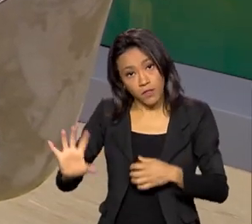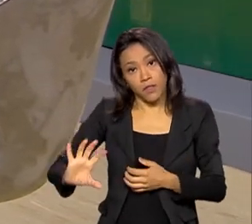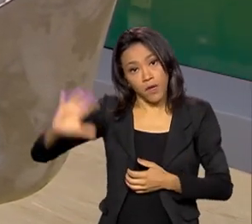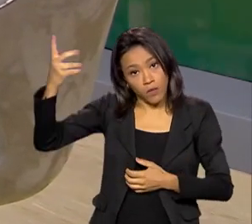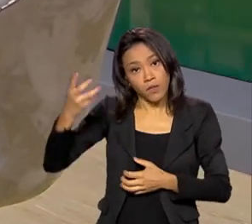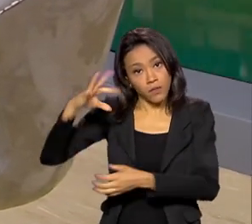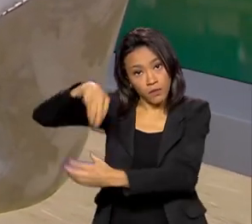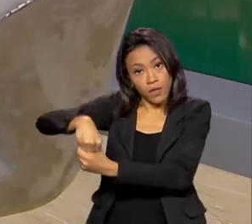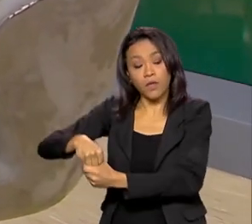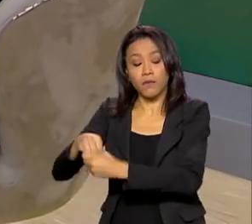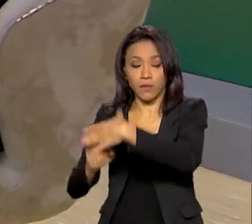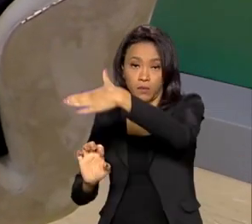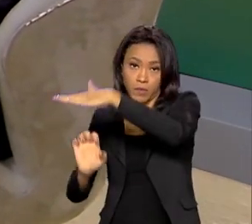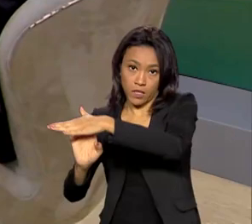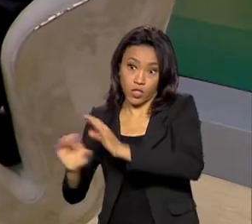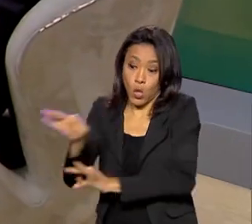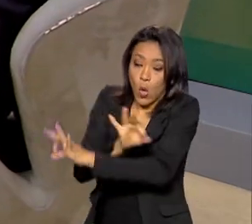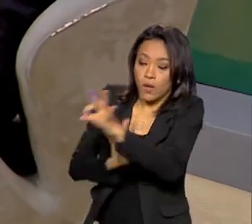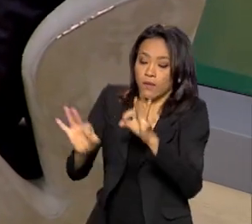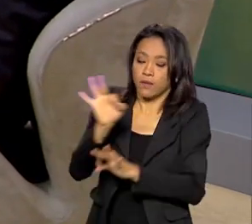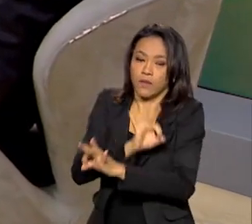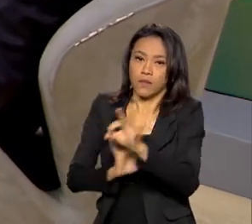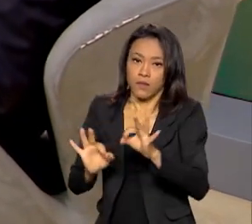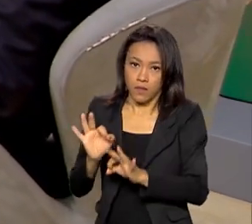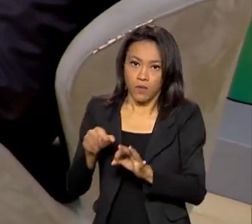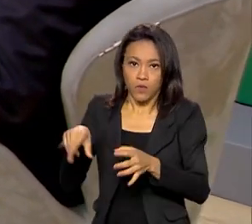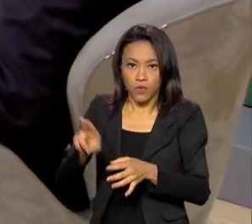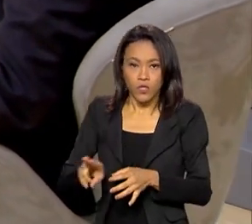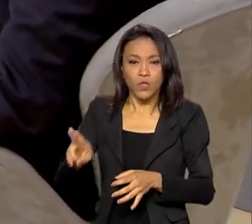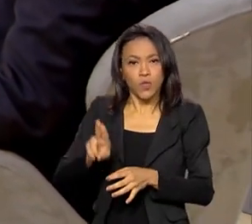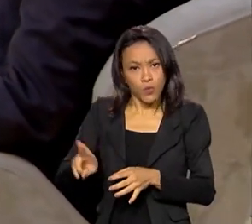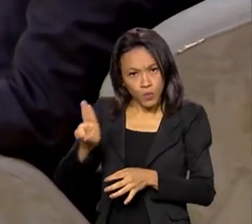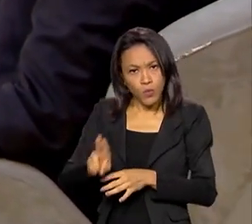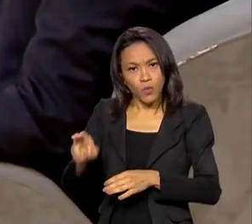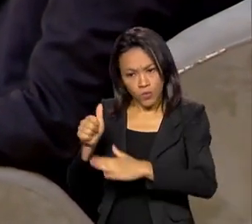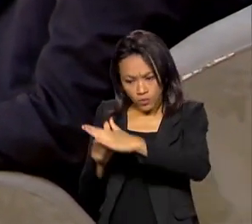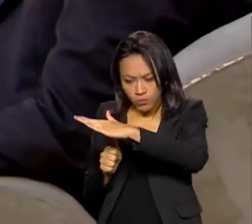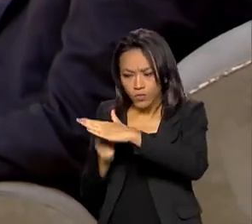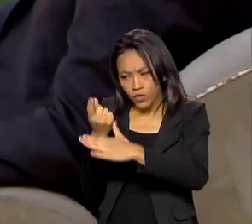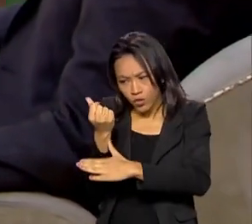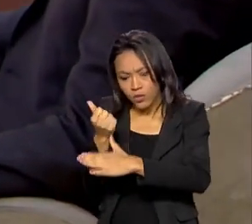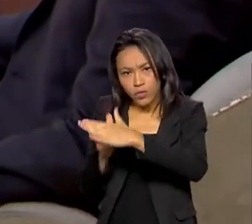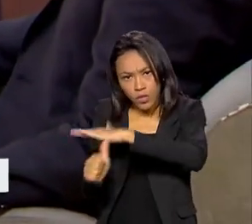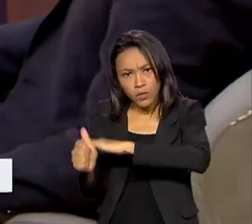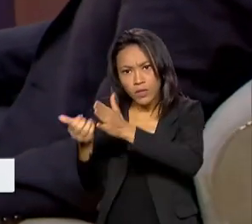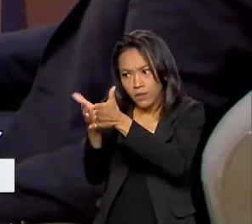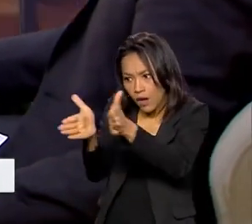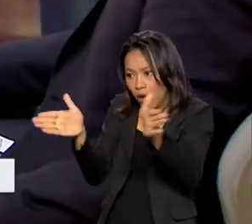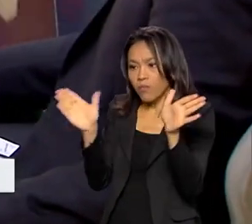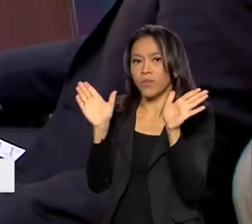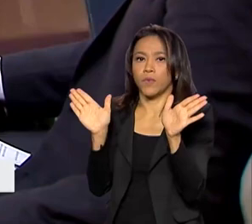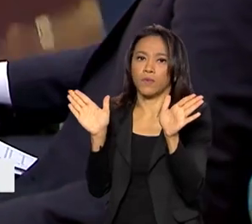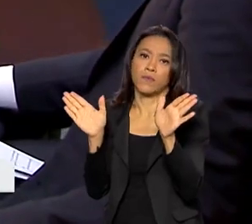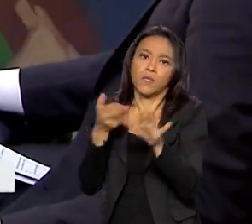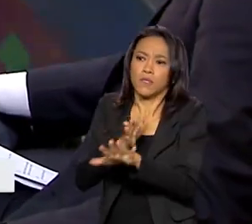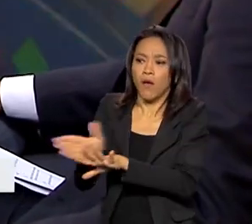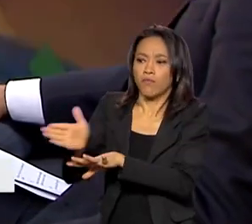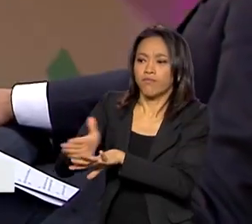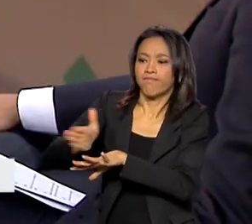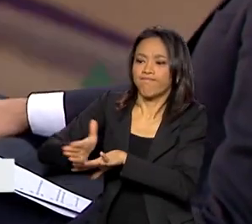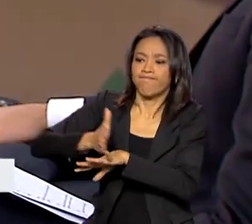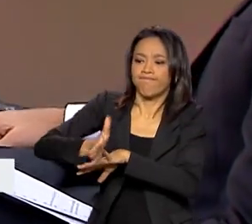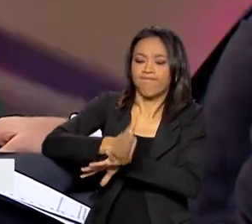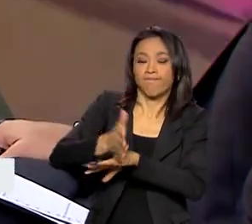modernização da empresa, né? A modernização, a aplicação de recursos, ele tem que ser de uma forma abrangente, né? Polivalente.